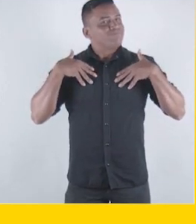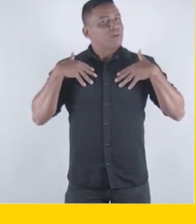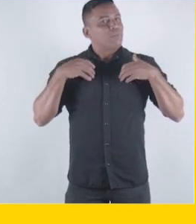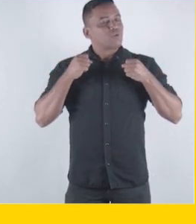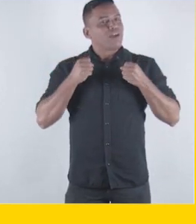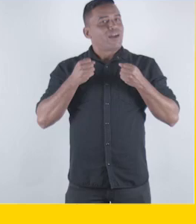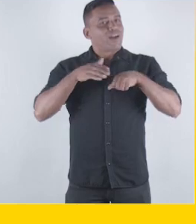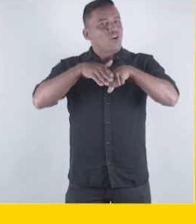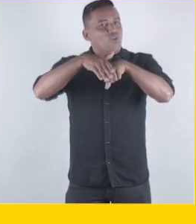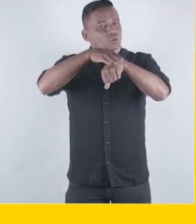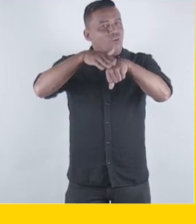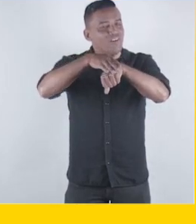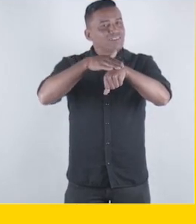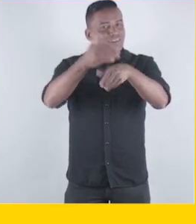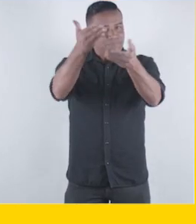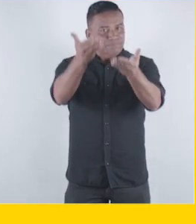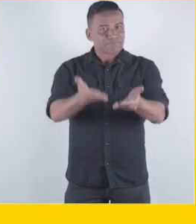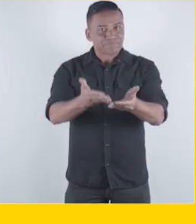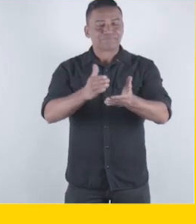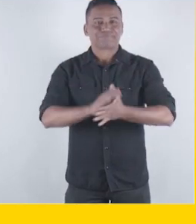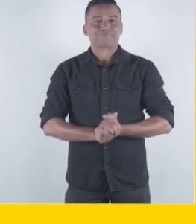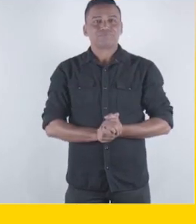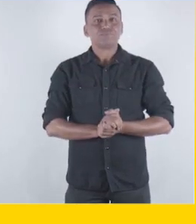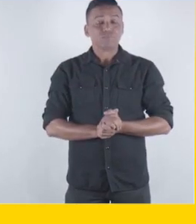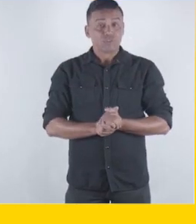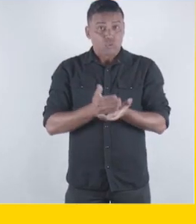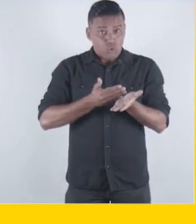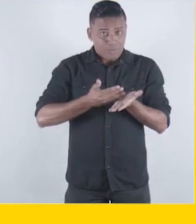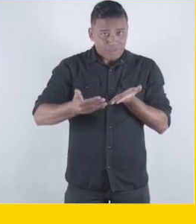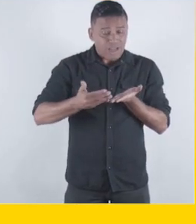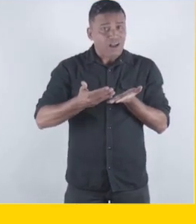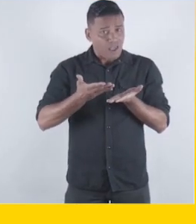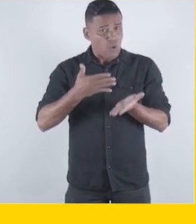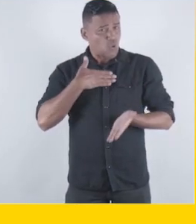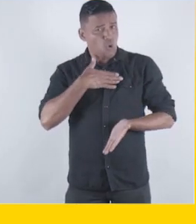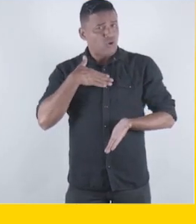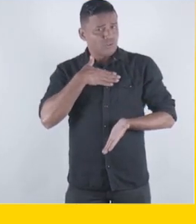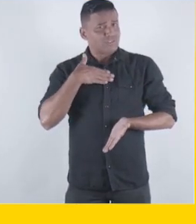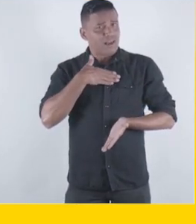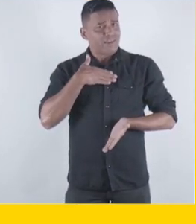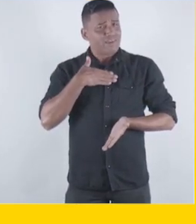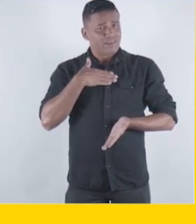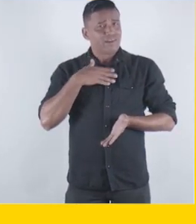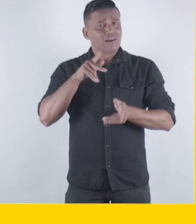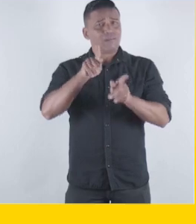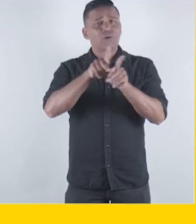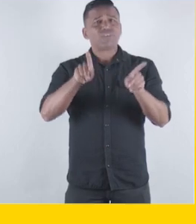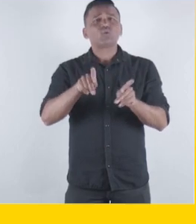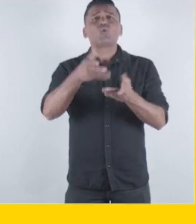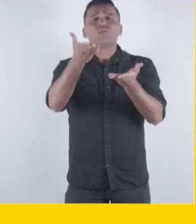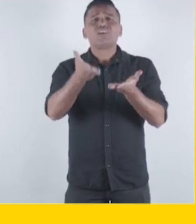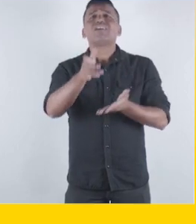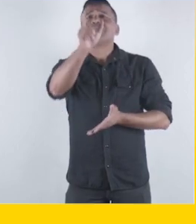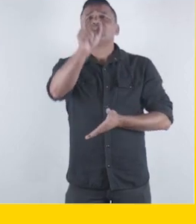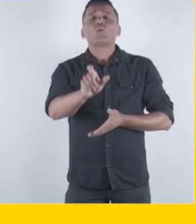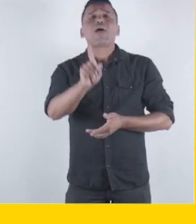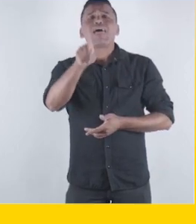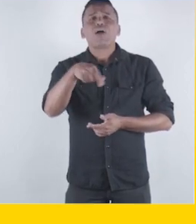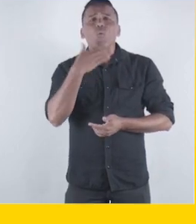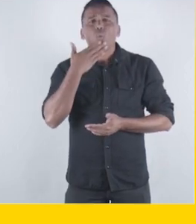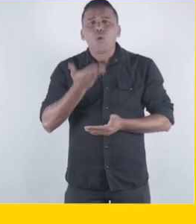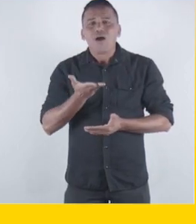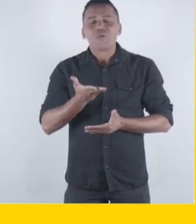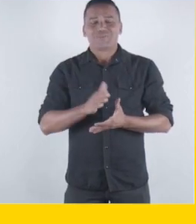você. E, para começar, eu gostaria que Nathaniel por Nathaniel.